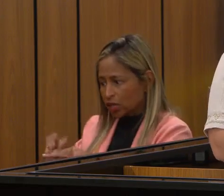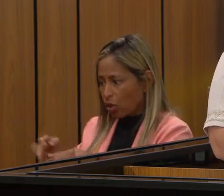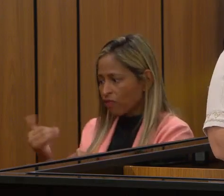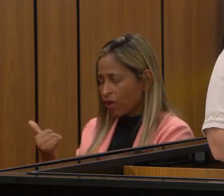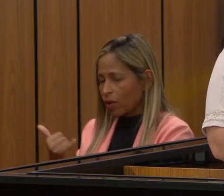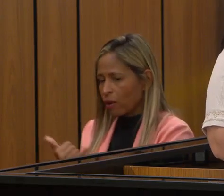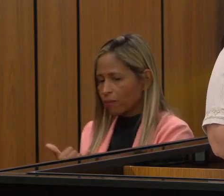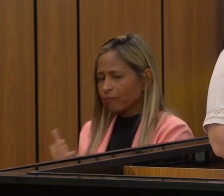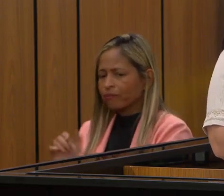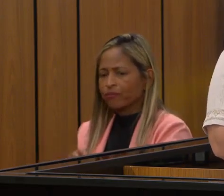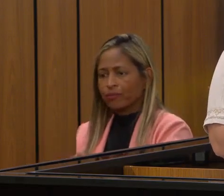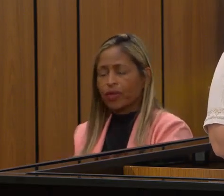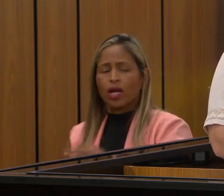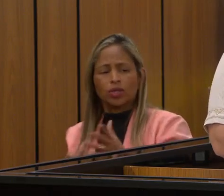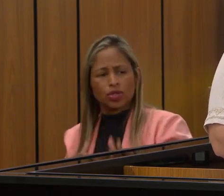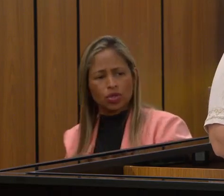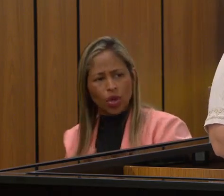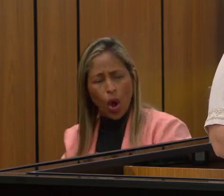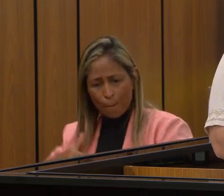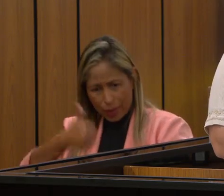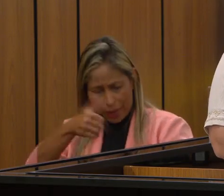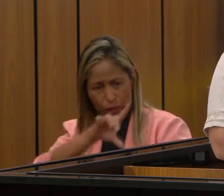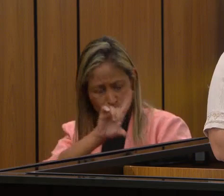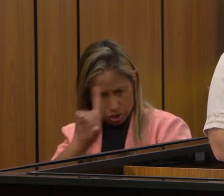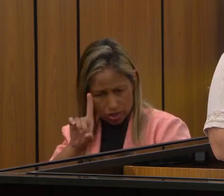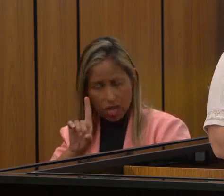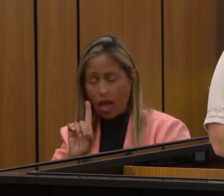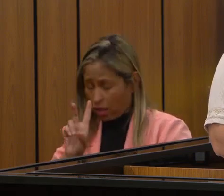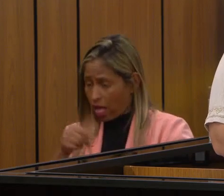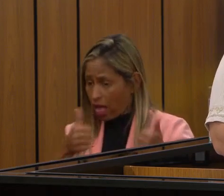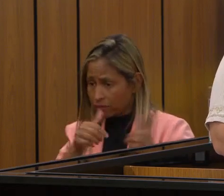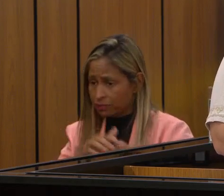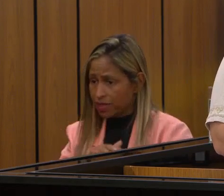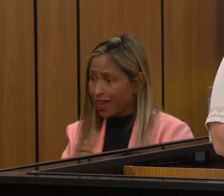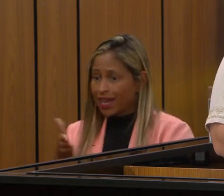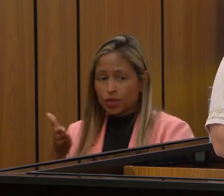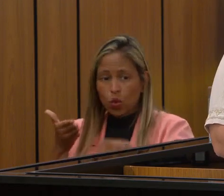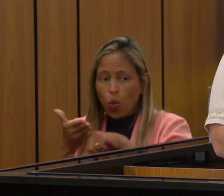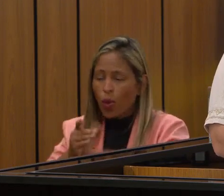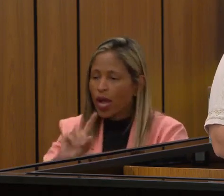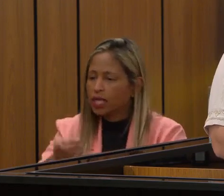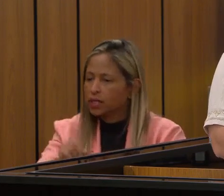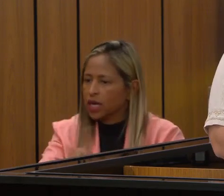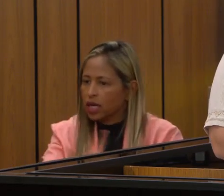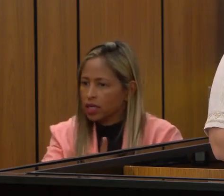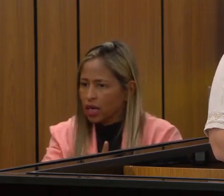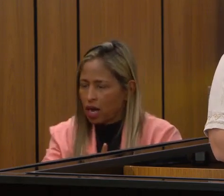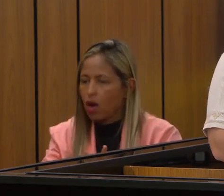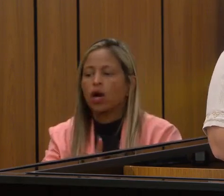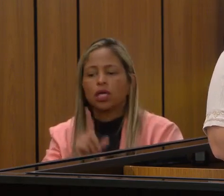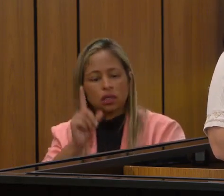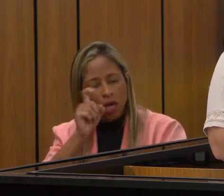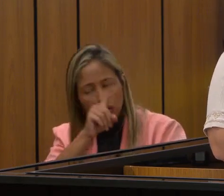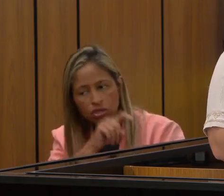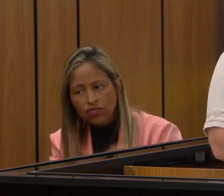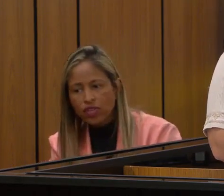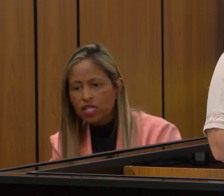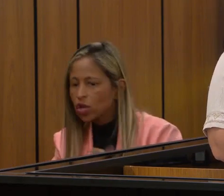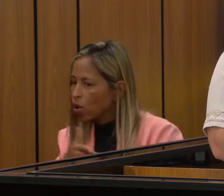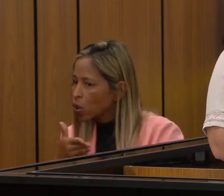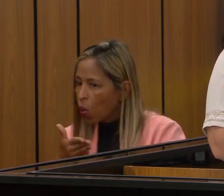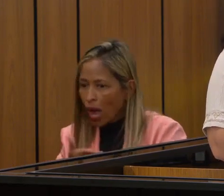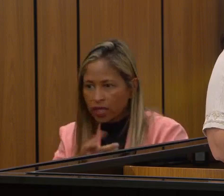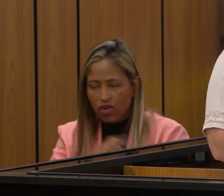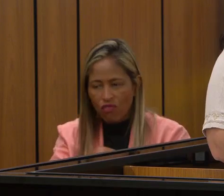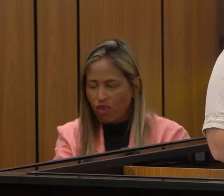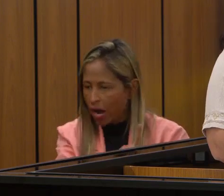o seguinte falou assim minha filha é seu primeiro dia eu falei é não entra não isso aqui tá difícil não vai não